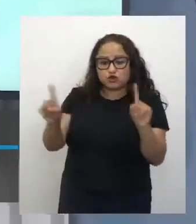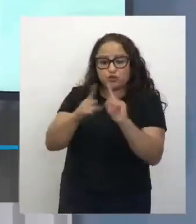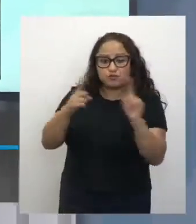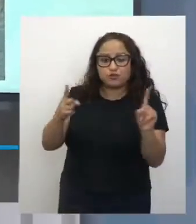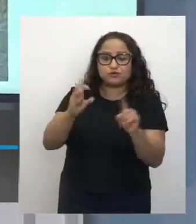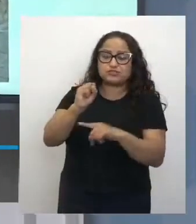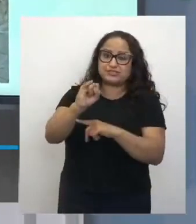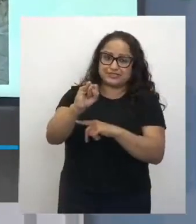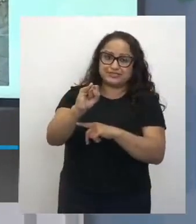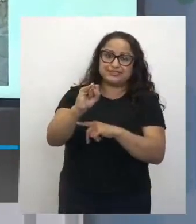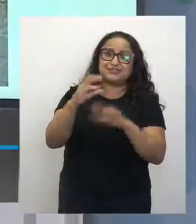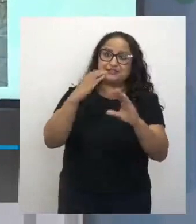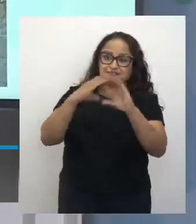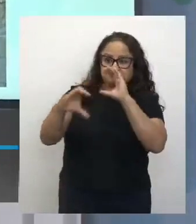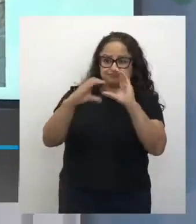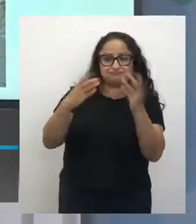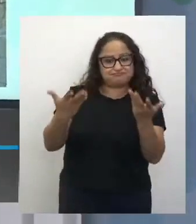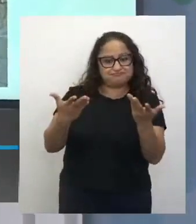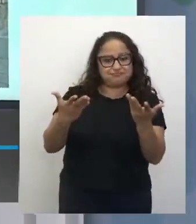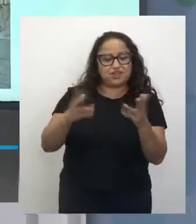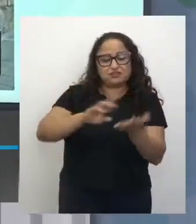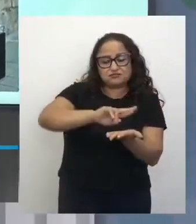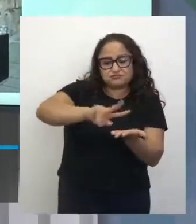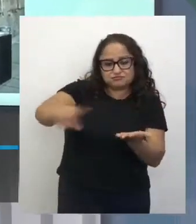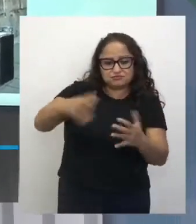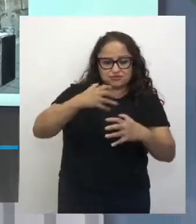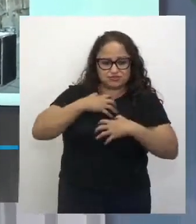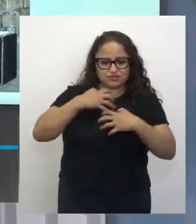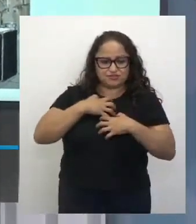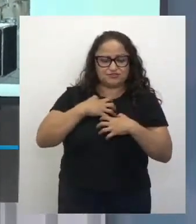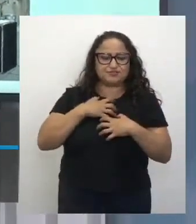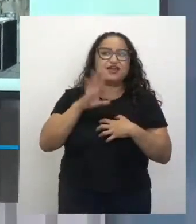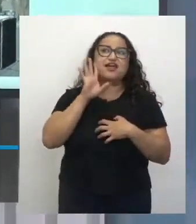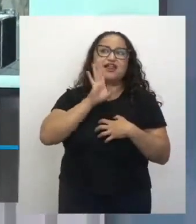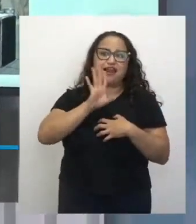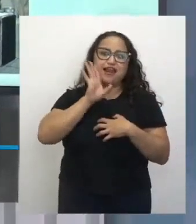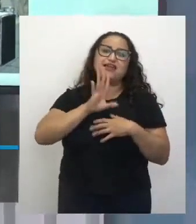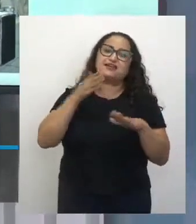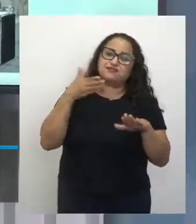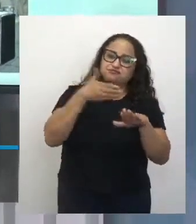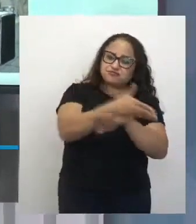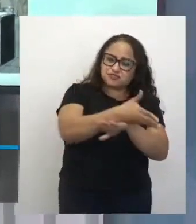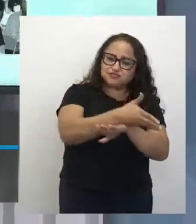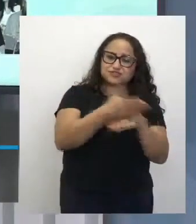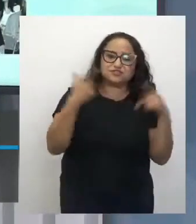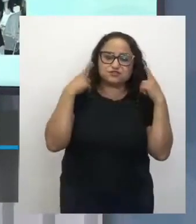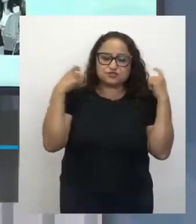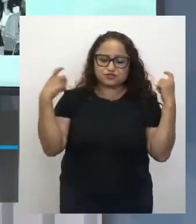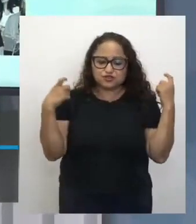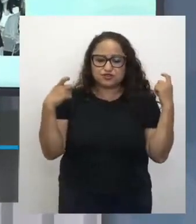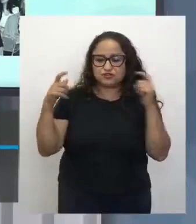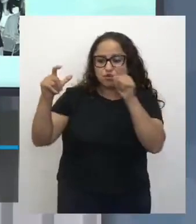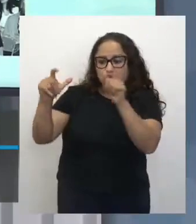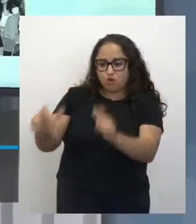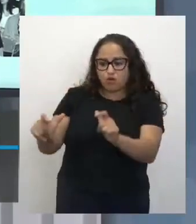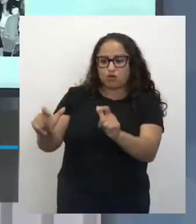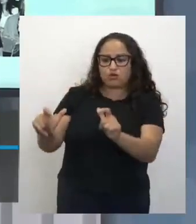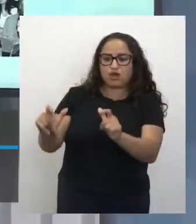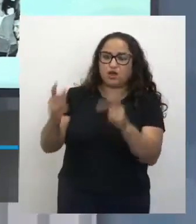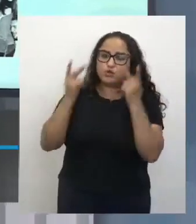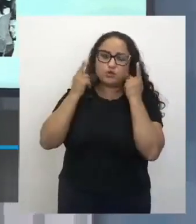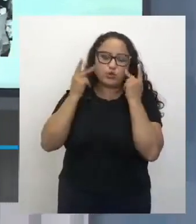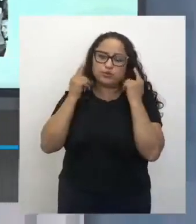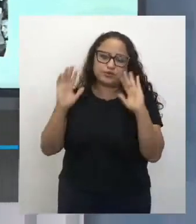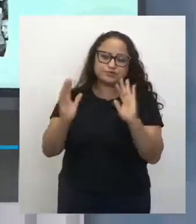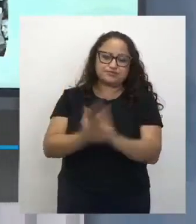ela. Enfim, existem várias formas, né? E é uma maneira bem bacana aí de intervenção sonora num local não convencional, tá? Agora,